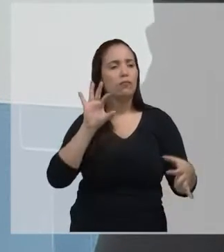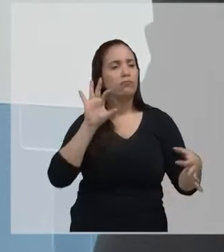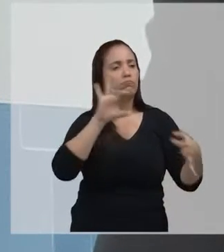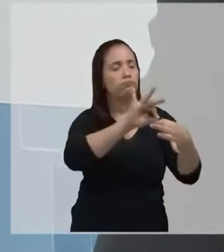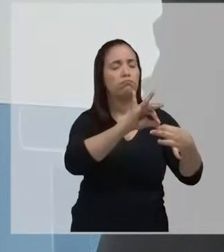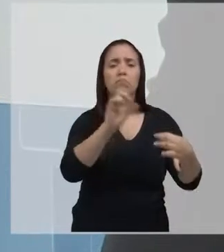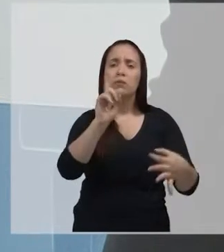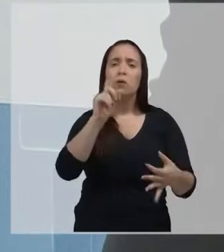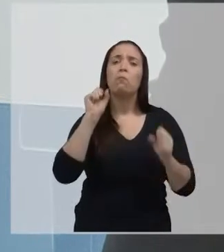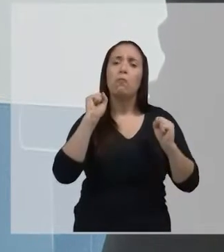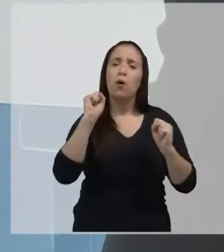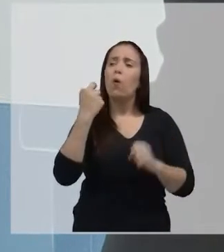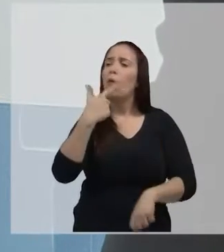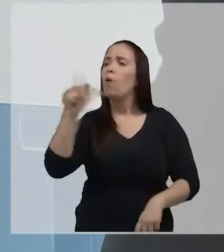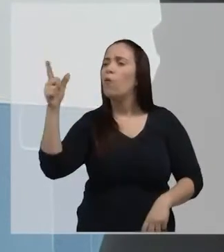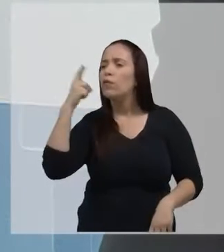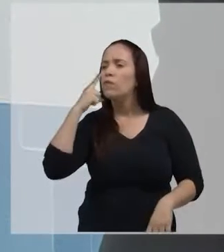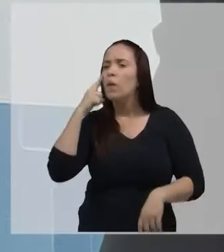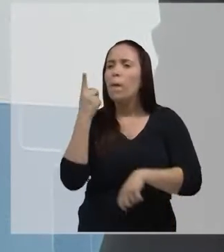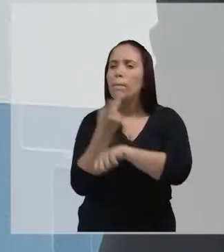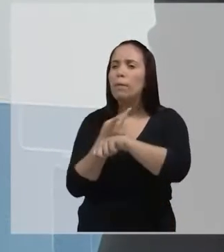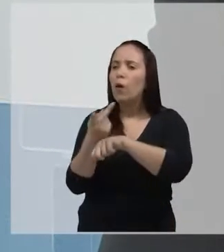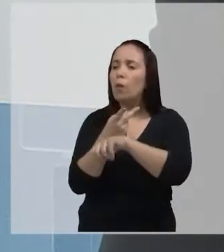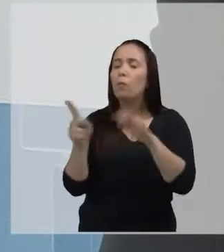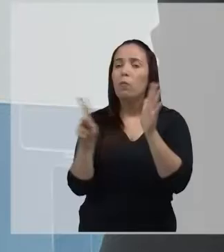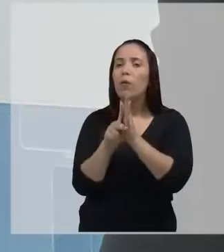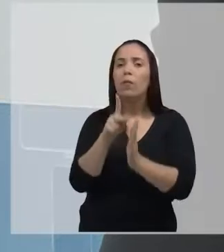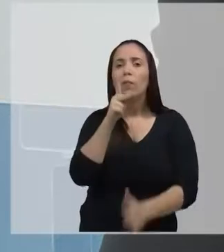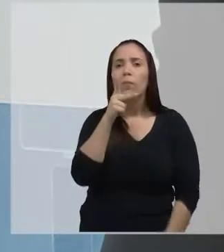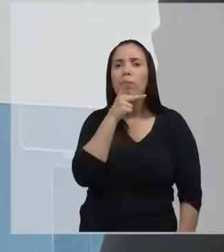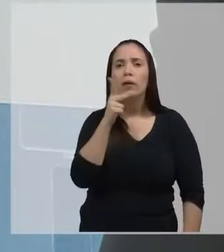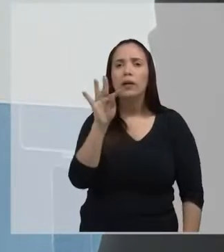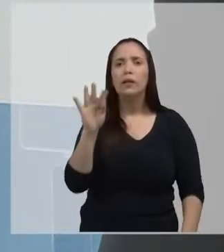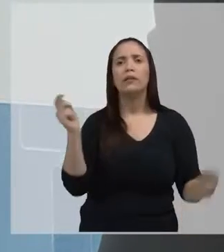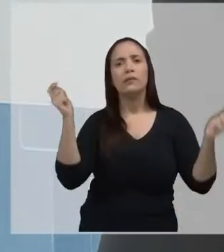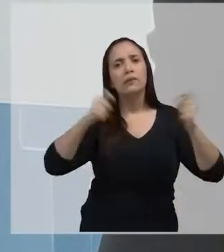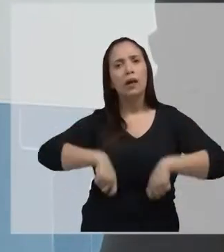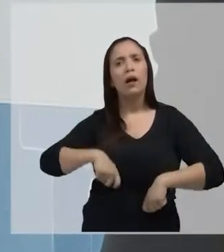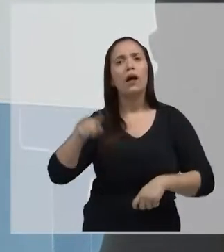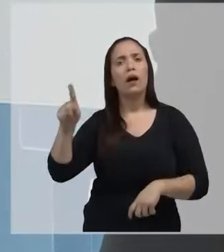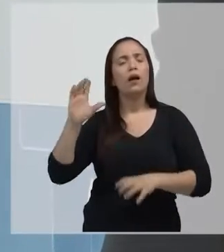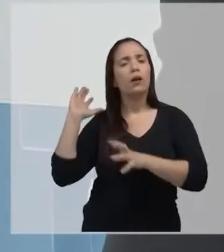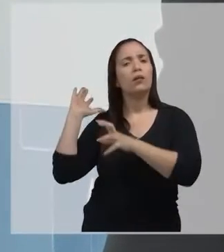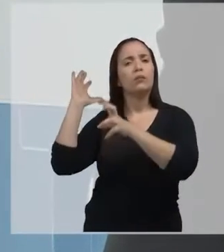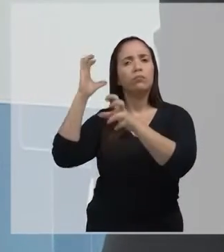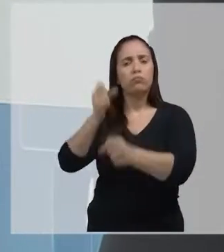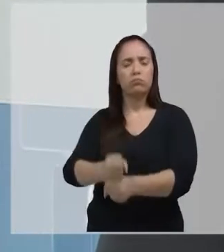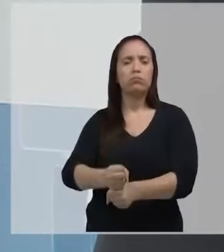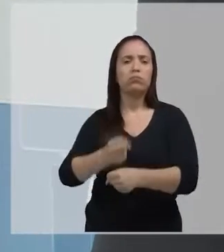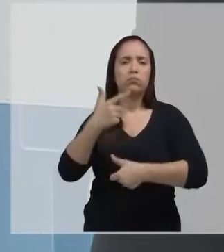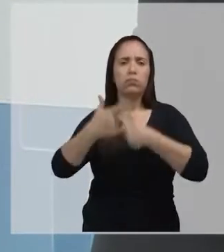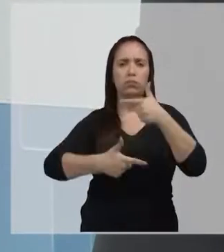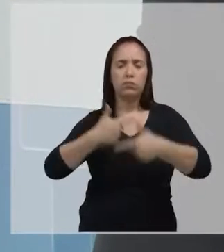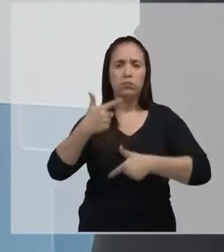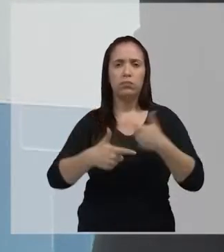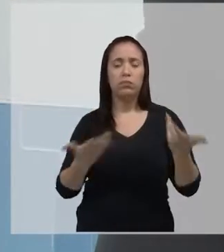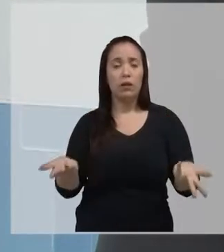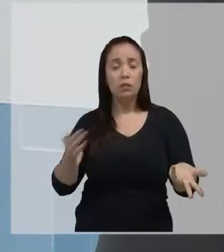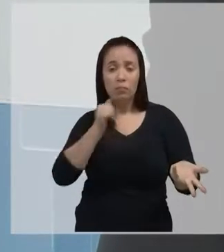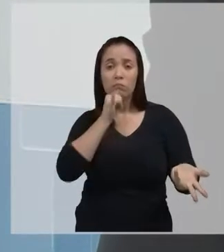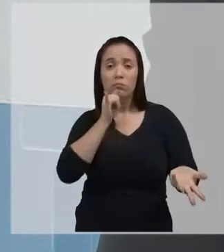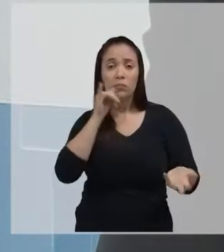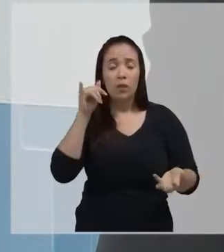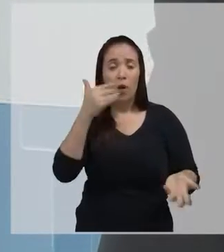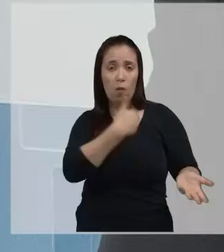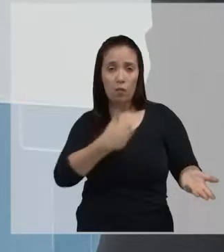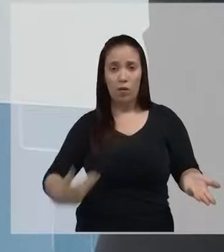avaliar figuras do partido que tem nome, cara. Condição. Pessoas que têm história, como, repito aqui, o governador do Ceará, Camilo